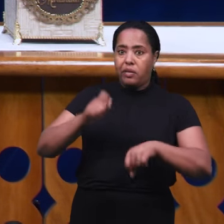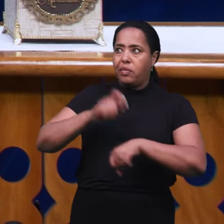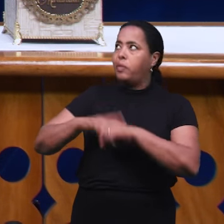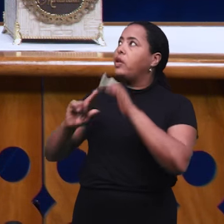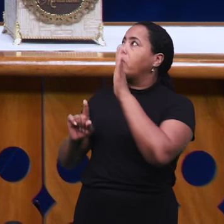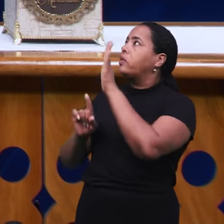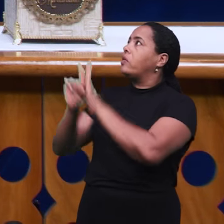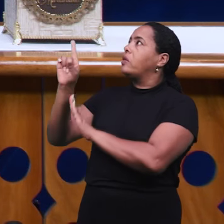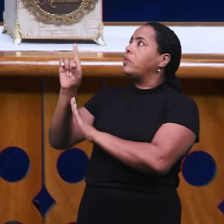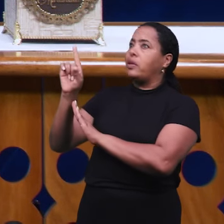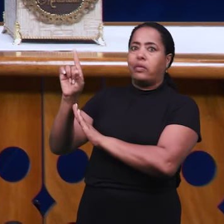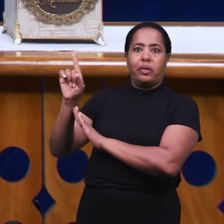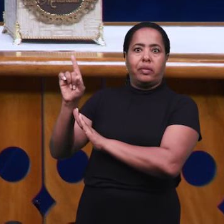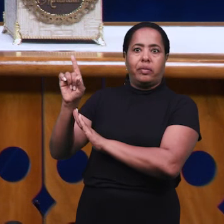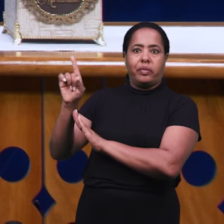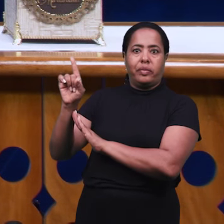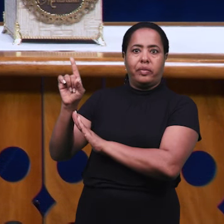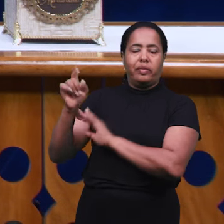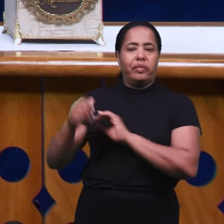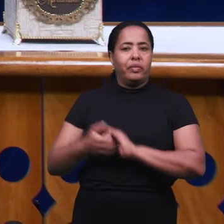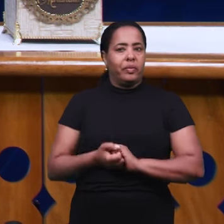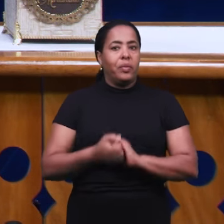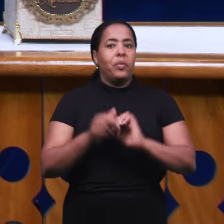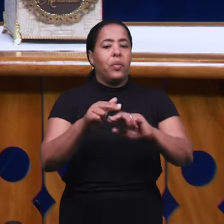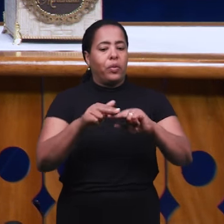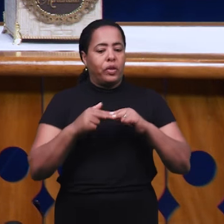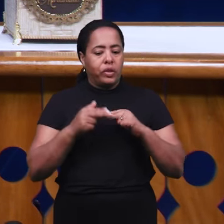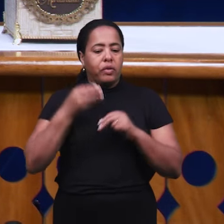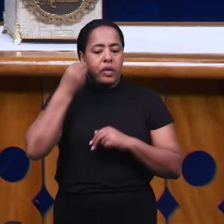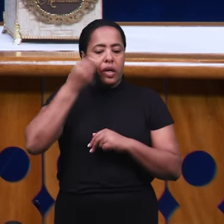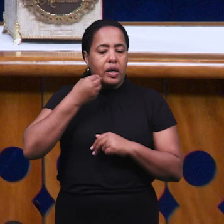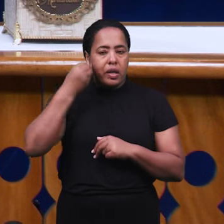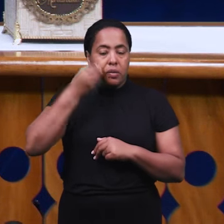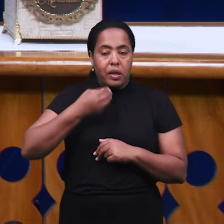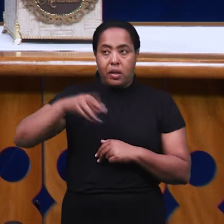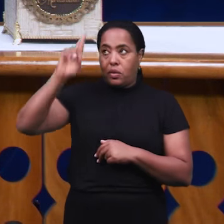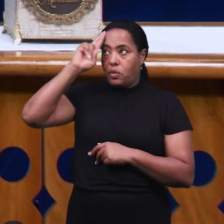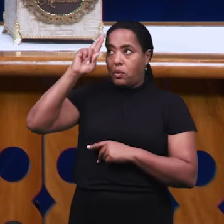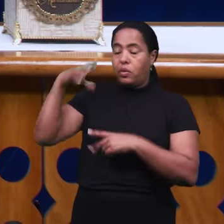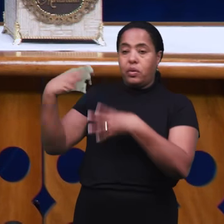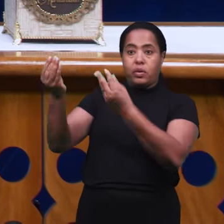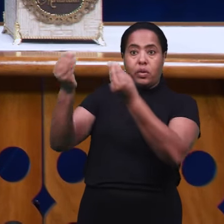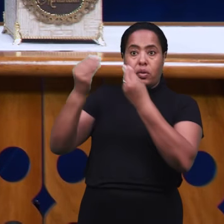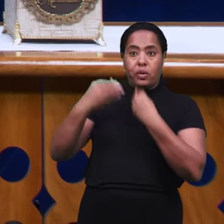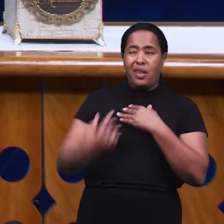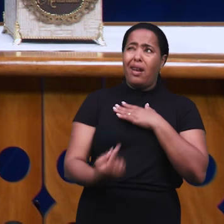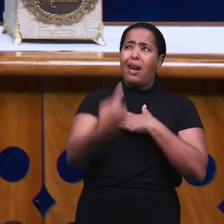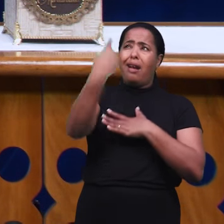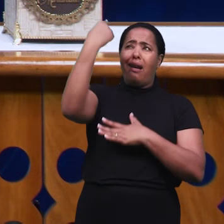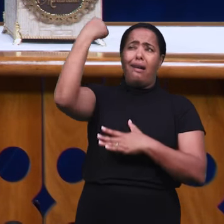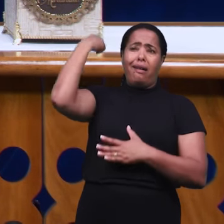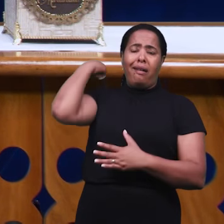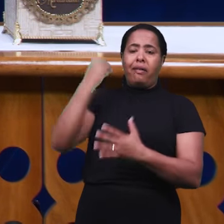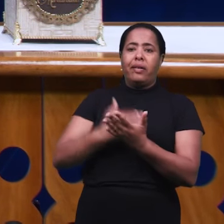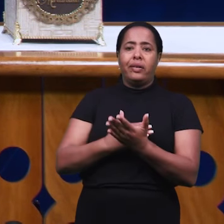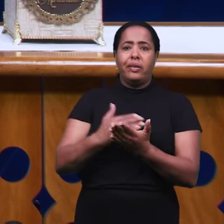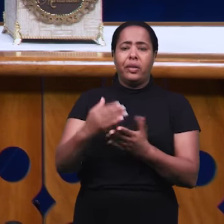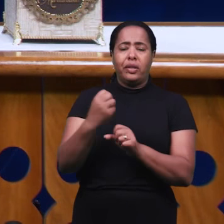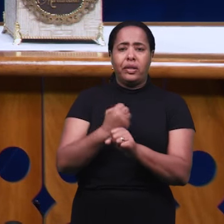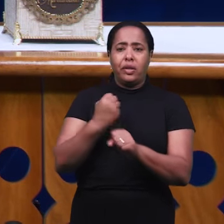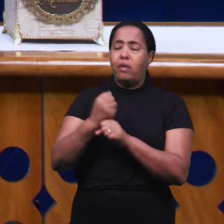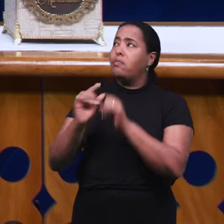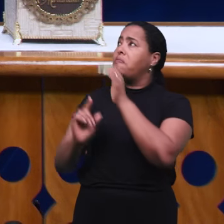a direção do Espírito. Por isso, essa foi a experiência que o Senhor nos deu desde o começo dessa obra,